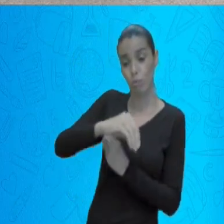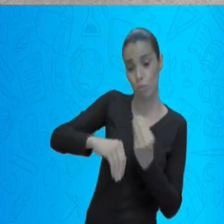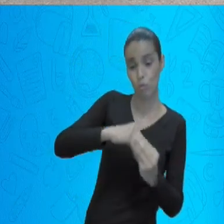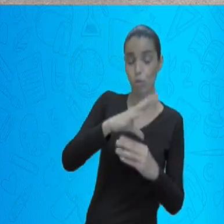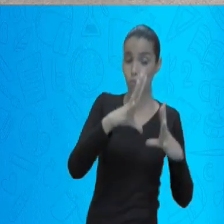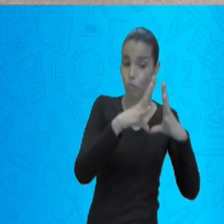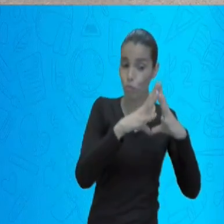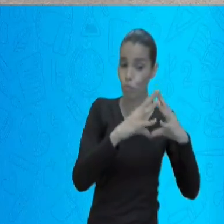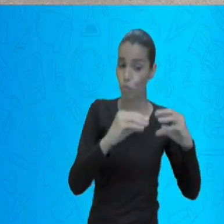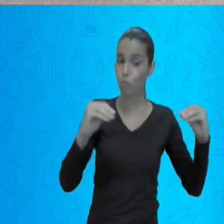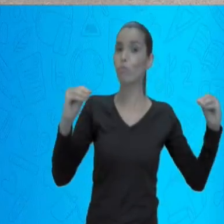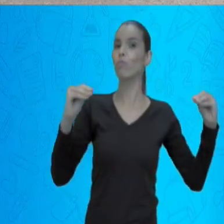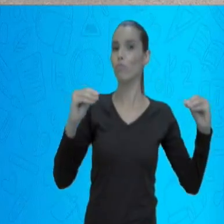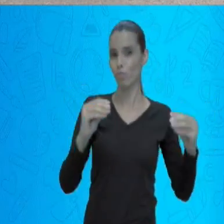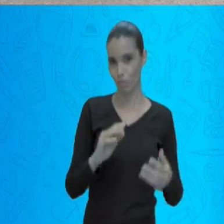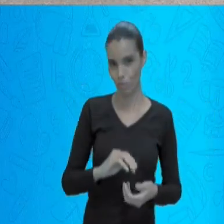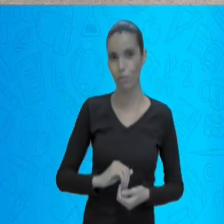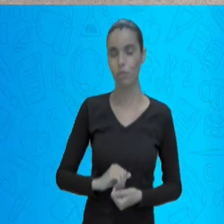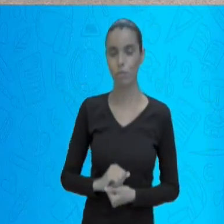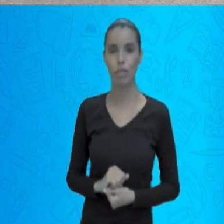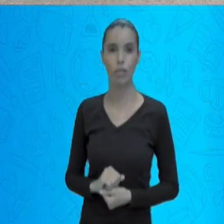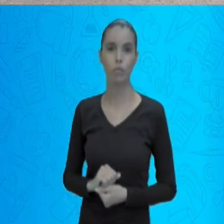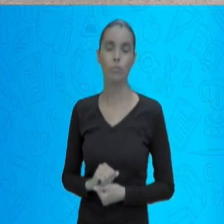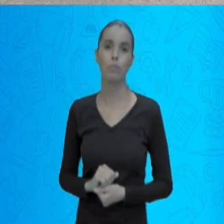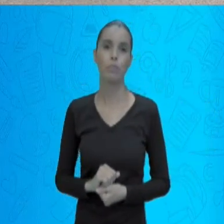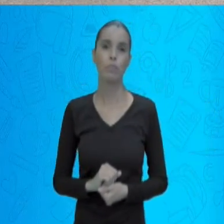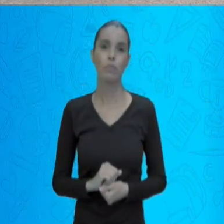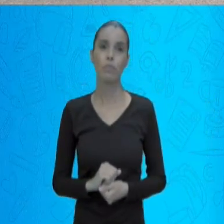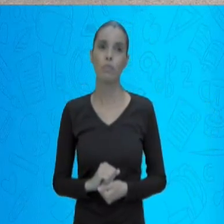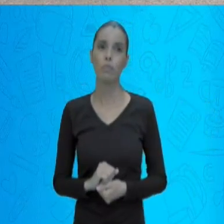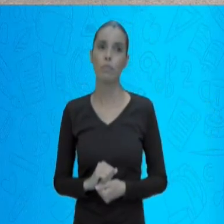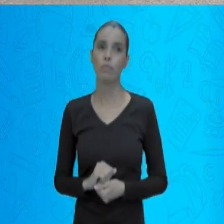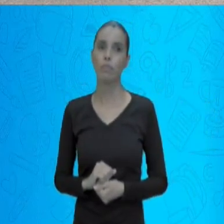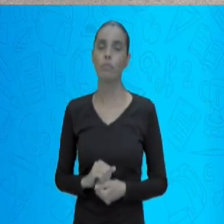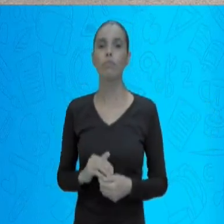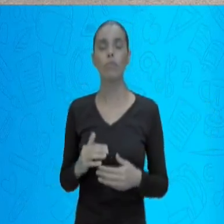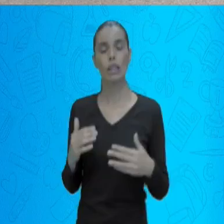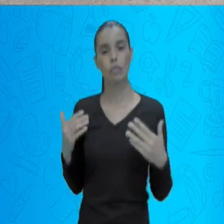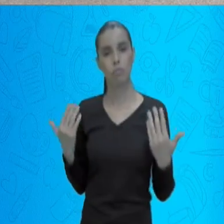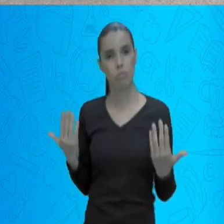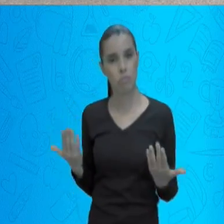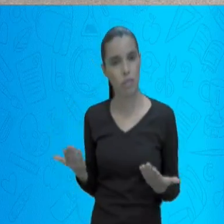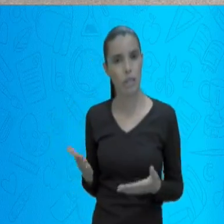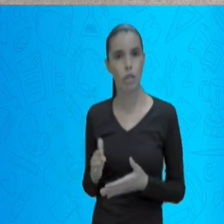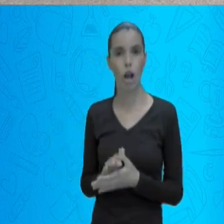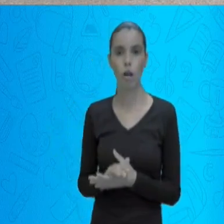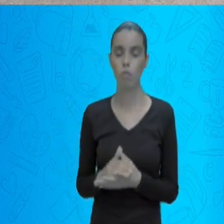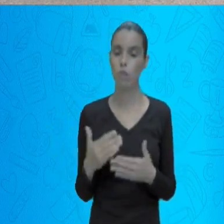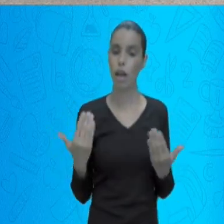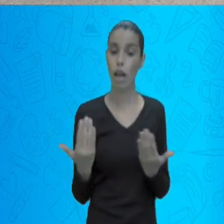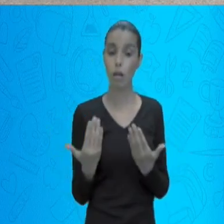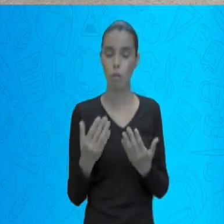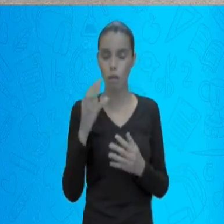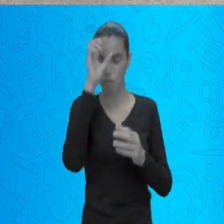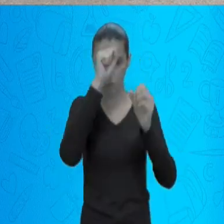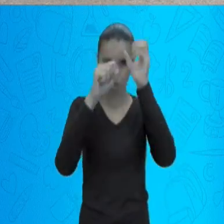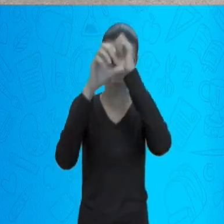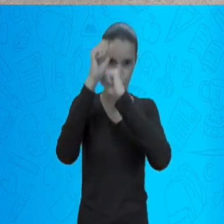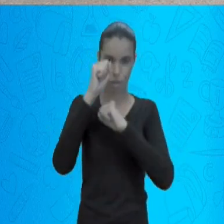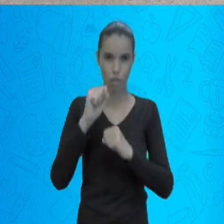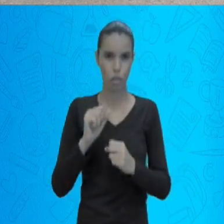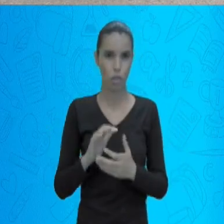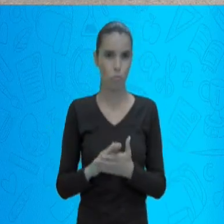homogênea. Bom, já sabemos, não vamos ter nenhuma dúvida